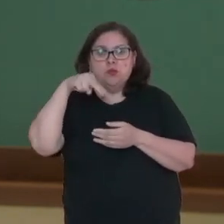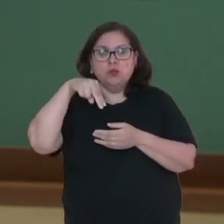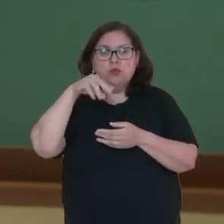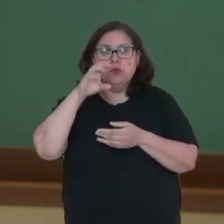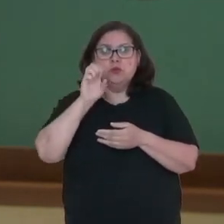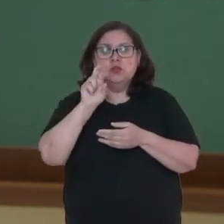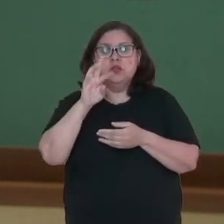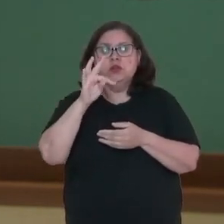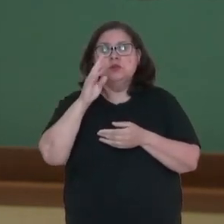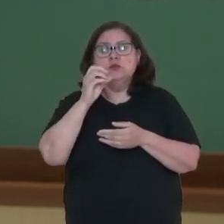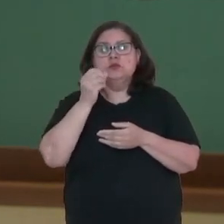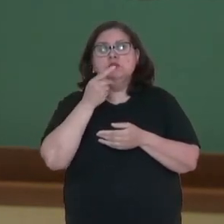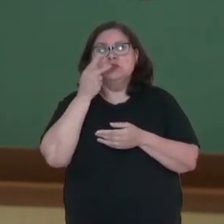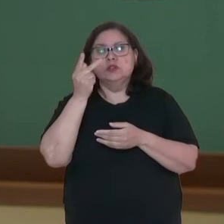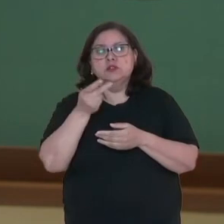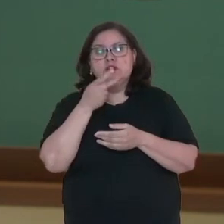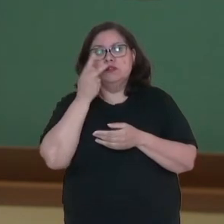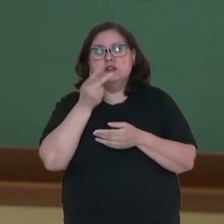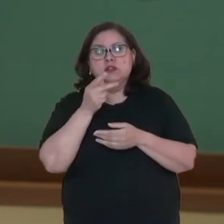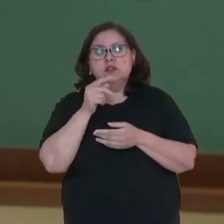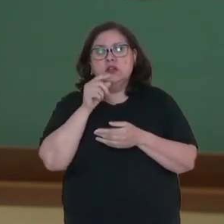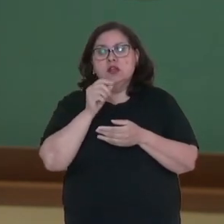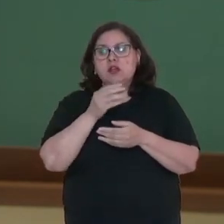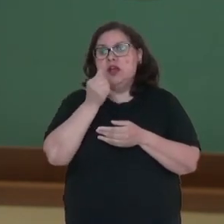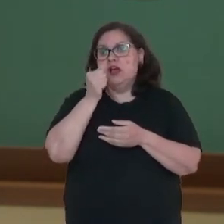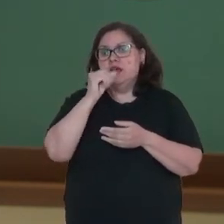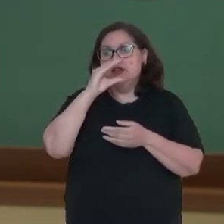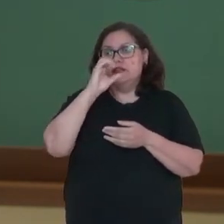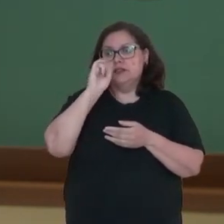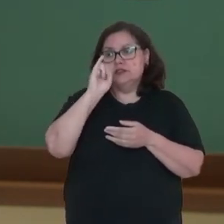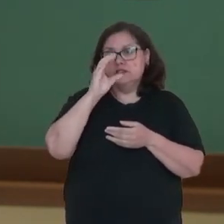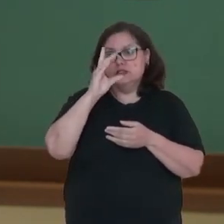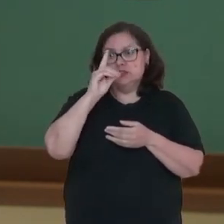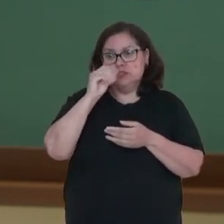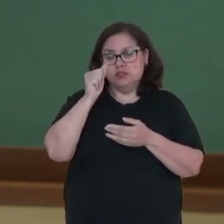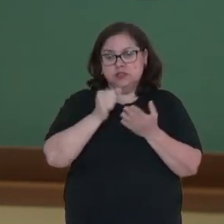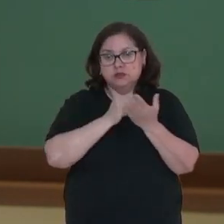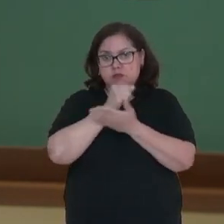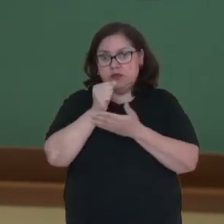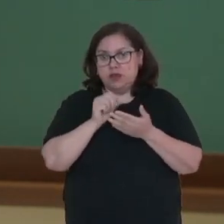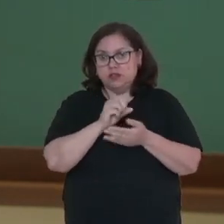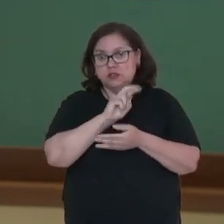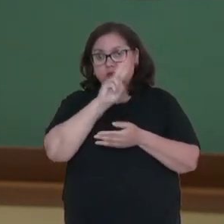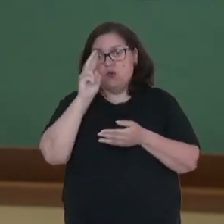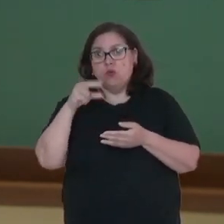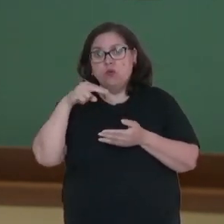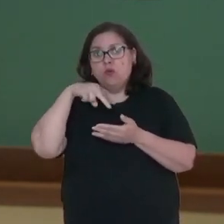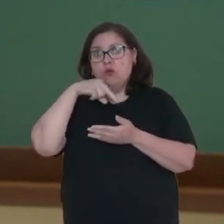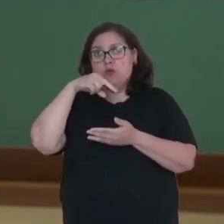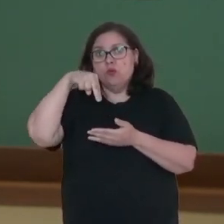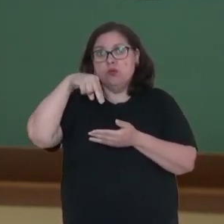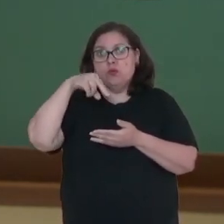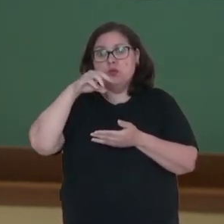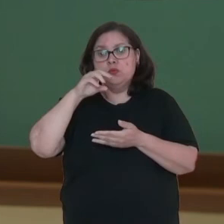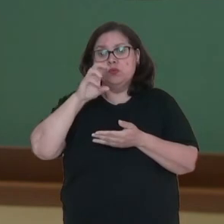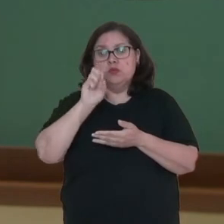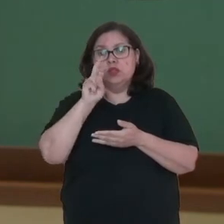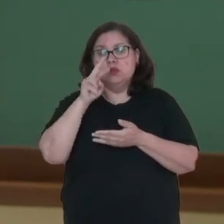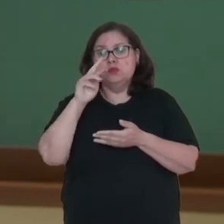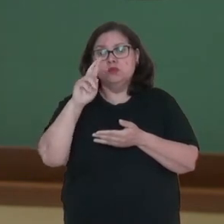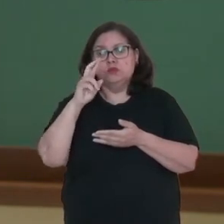vai dizer se essas soluções aqui são ácidas, básicas ou neutras, mediante os valores